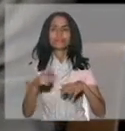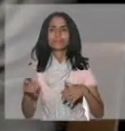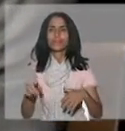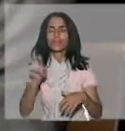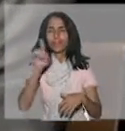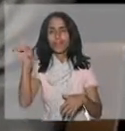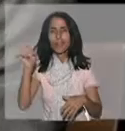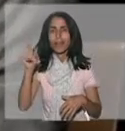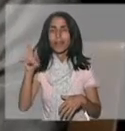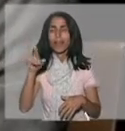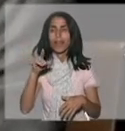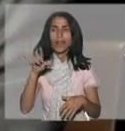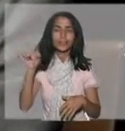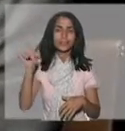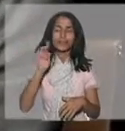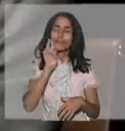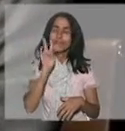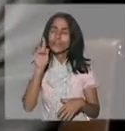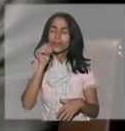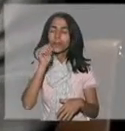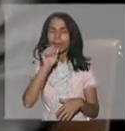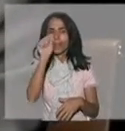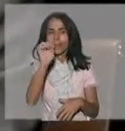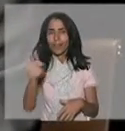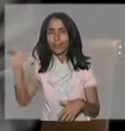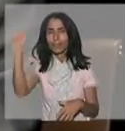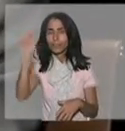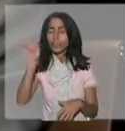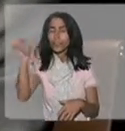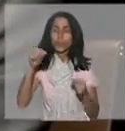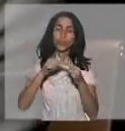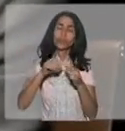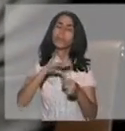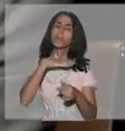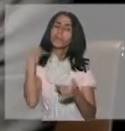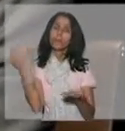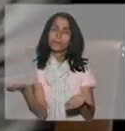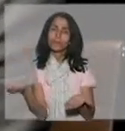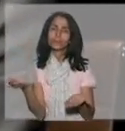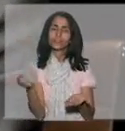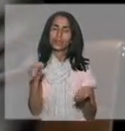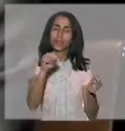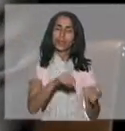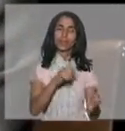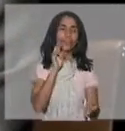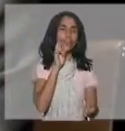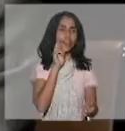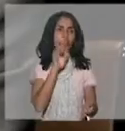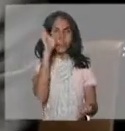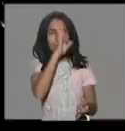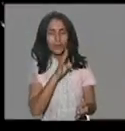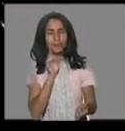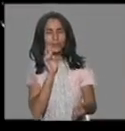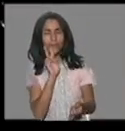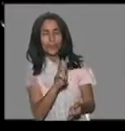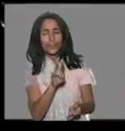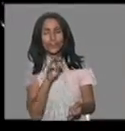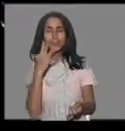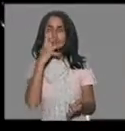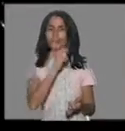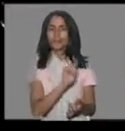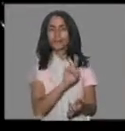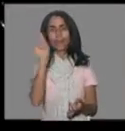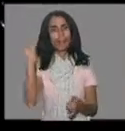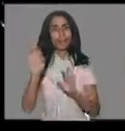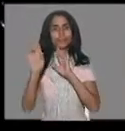aquilo tem um simbolismo a algumas tristes que é a morte né são as viúvas que usam então todo bandido tem toda uma